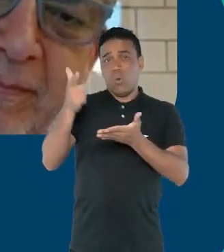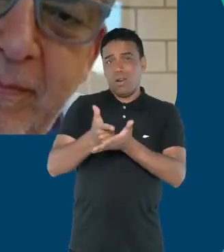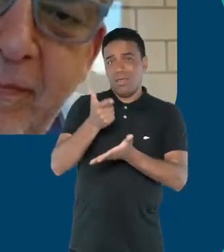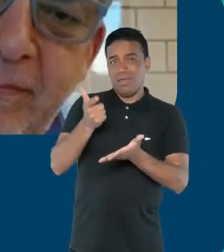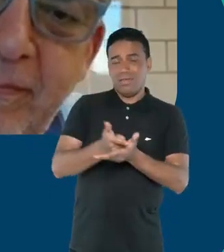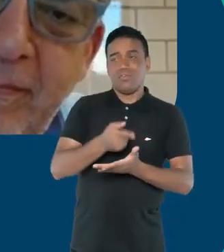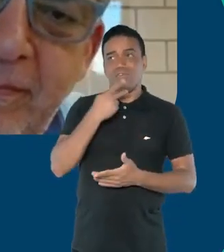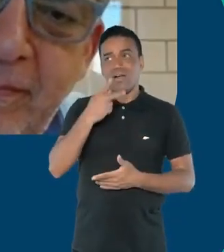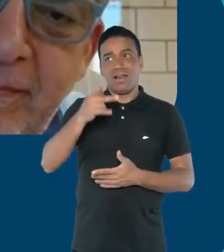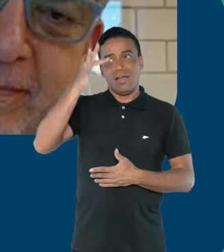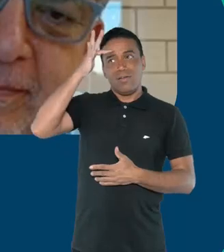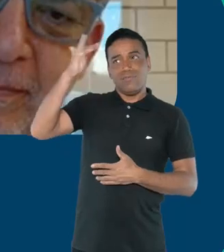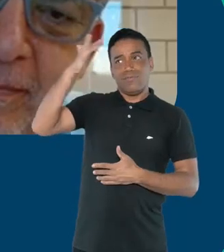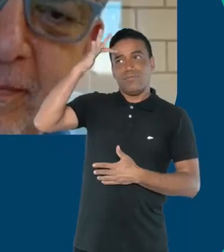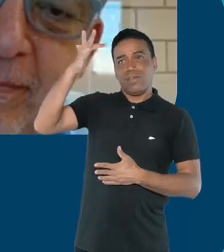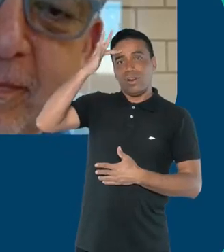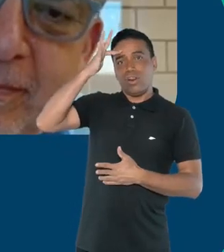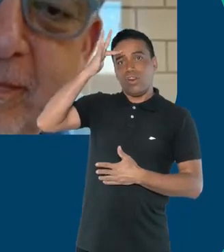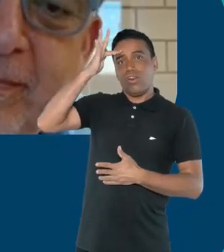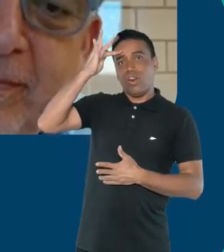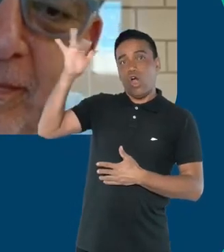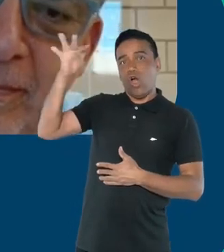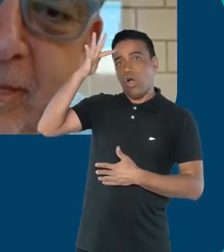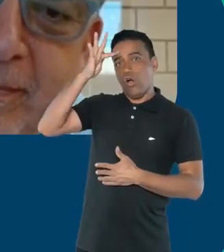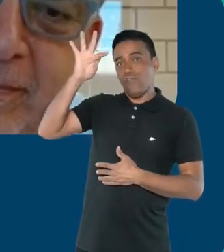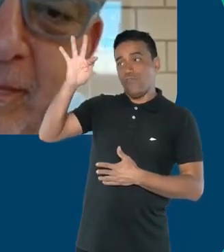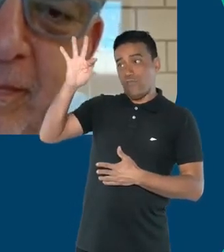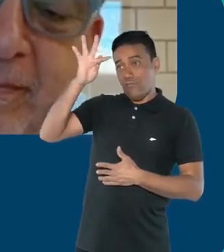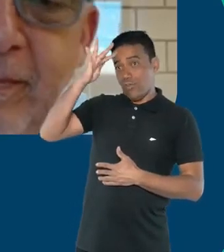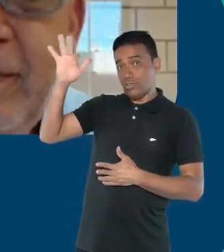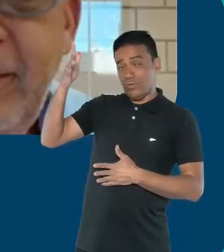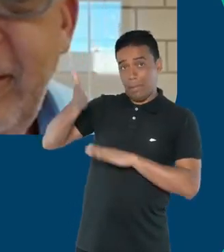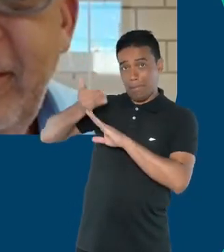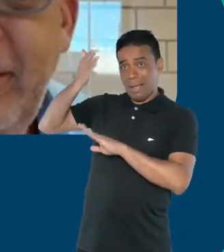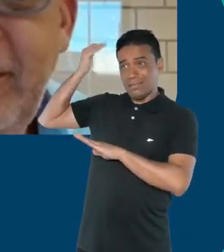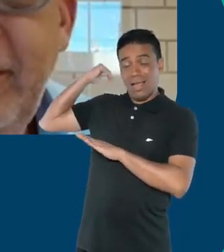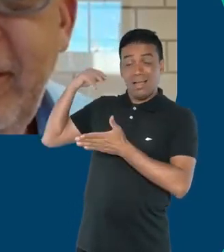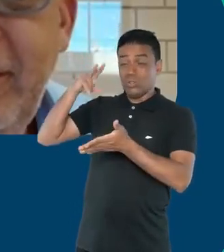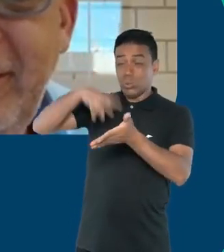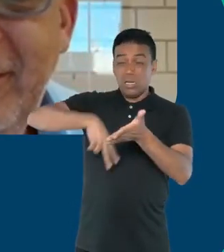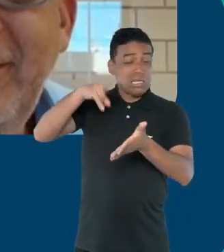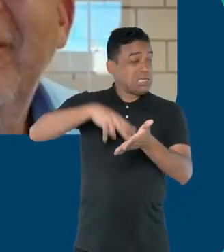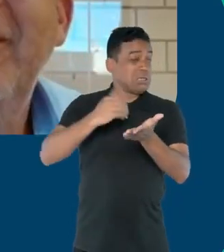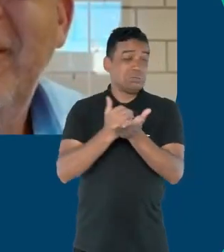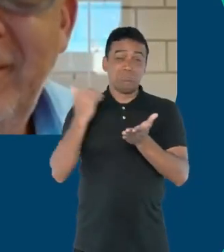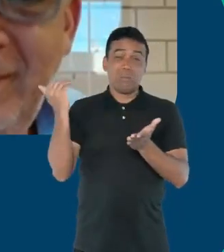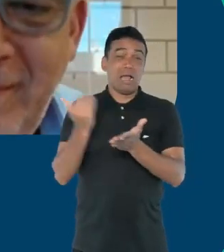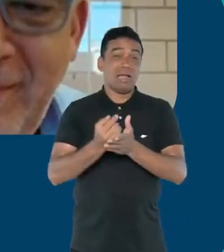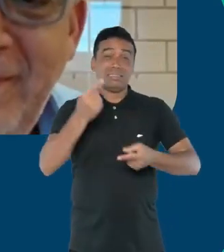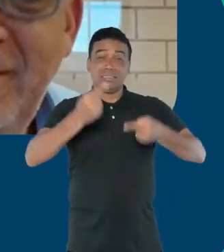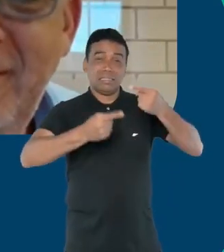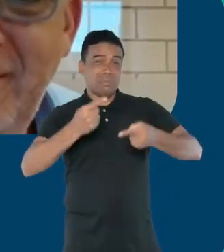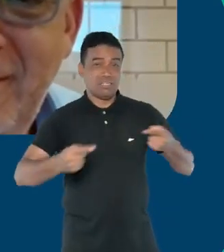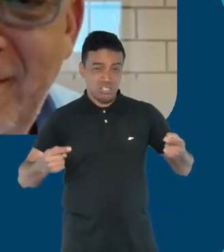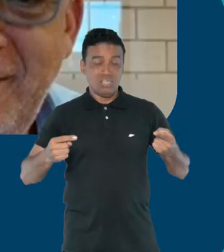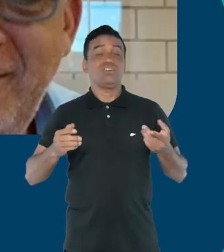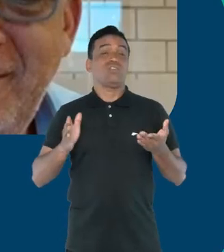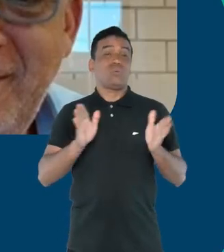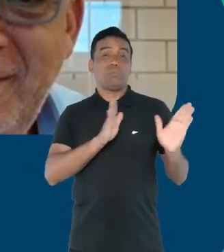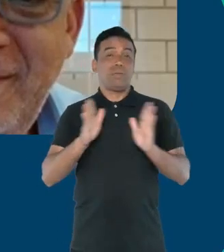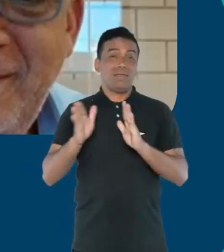dos filósofos do passado, né, que mais lido e mais debatido por filósofos